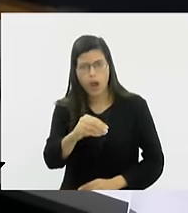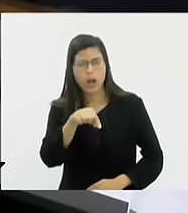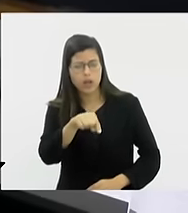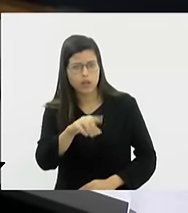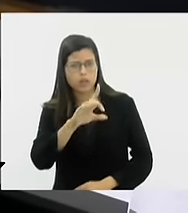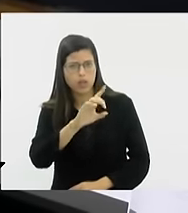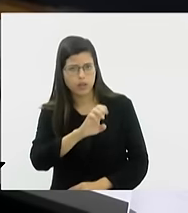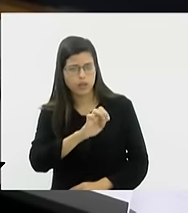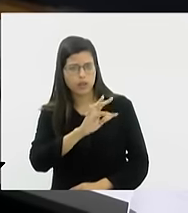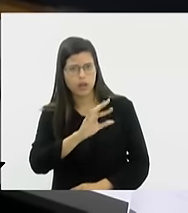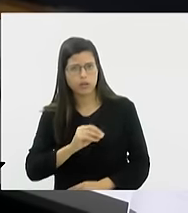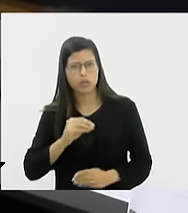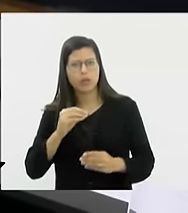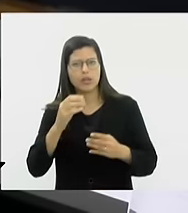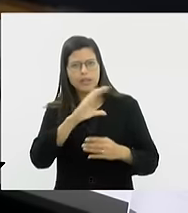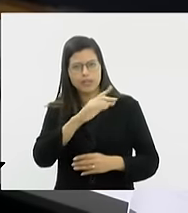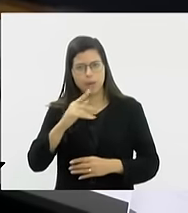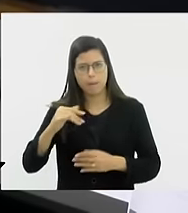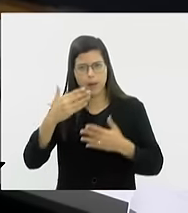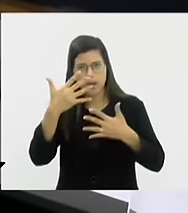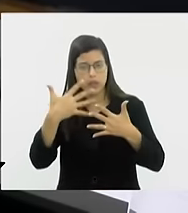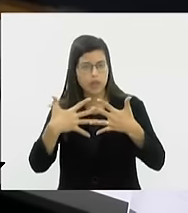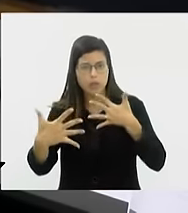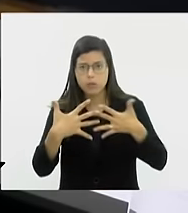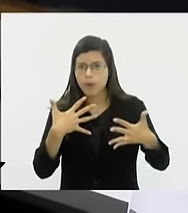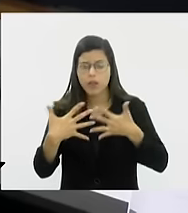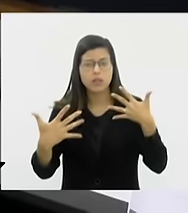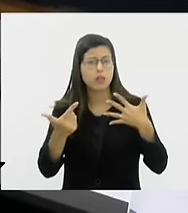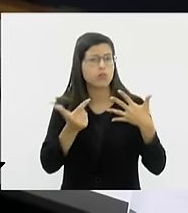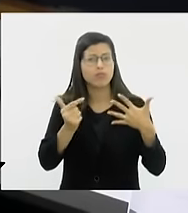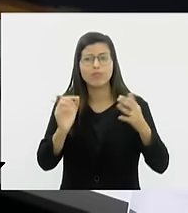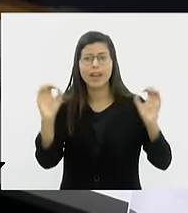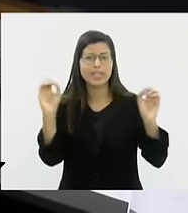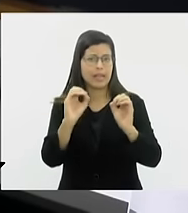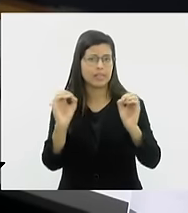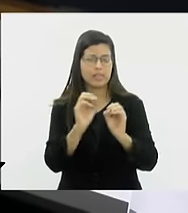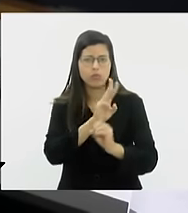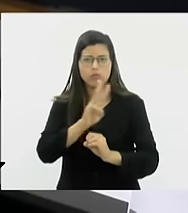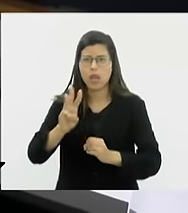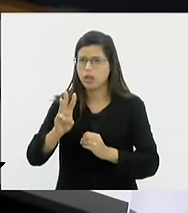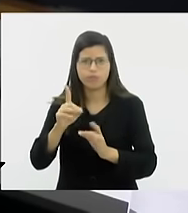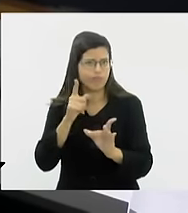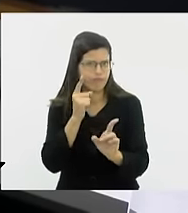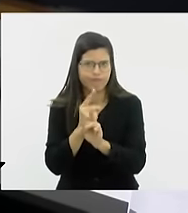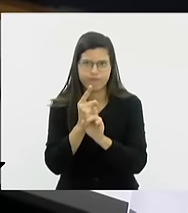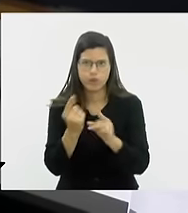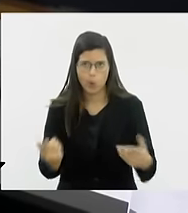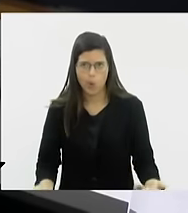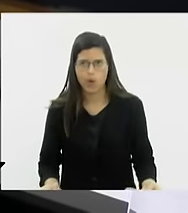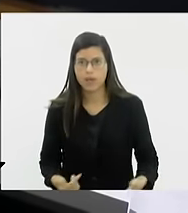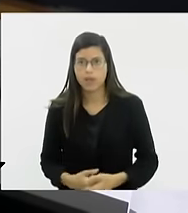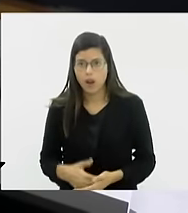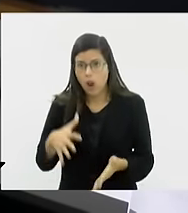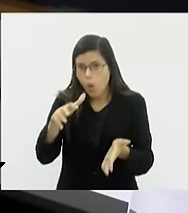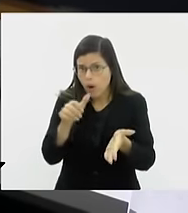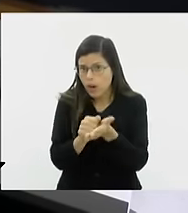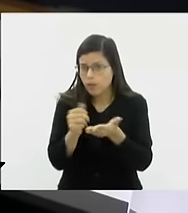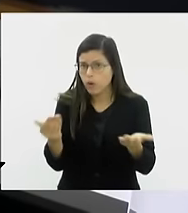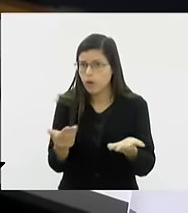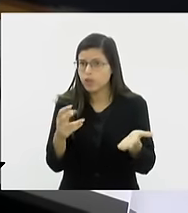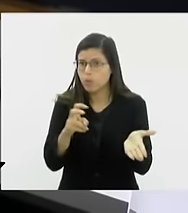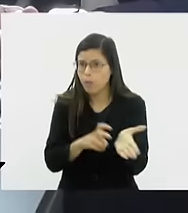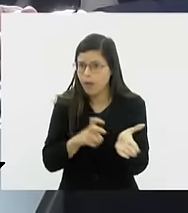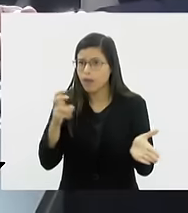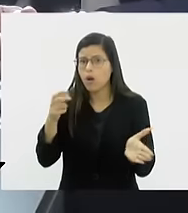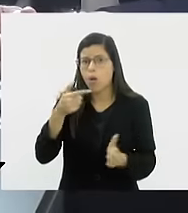Perfeito. Aliás, nem 23 e 24. Não tem nada no site. Do 2022, você não acha. Eu gravei hoje de manhã. Eu vi ontem,